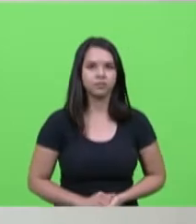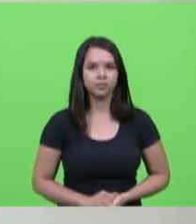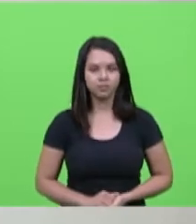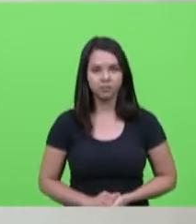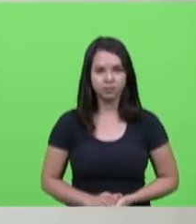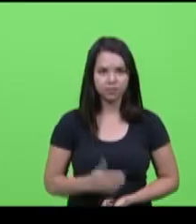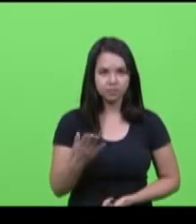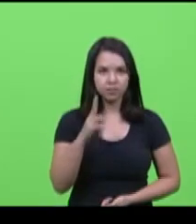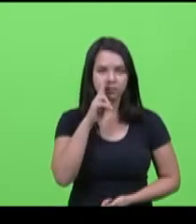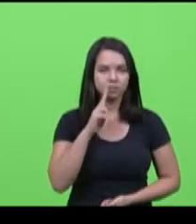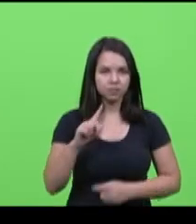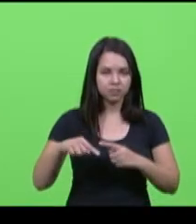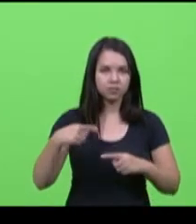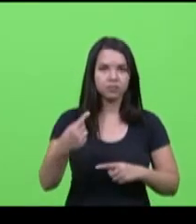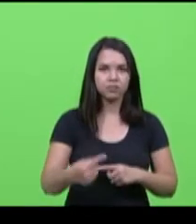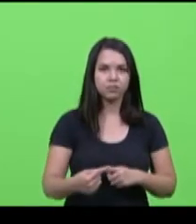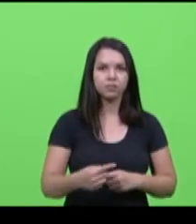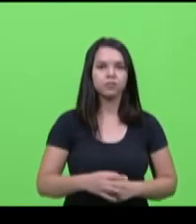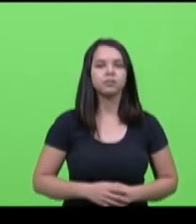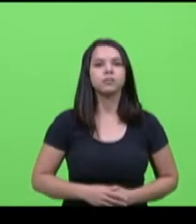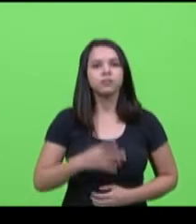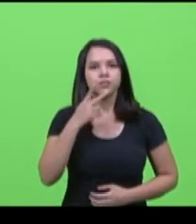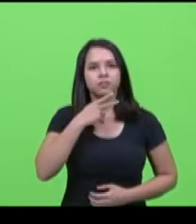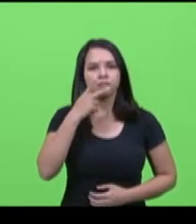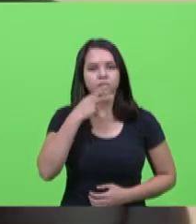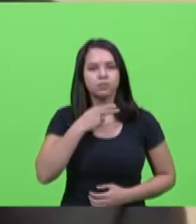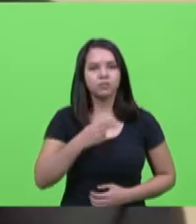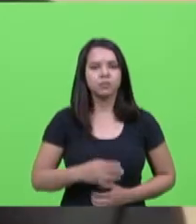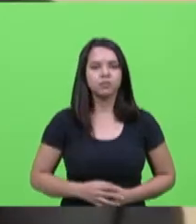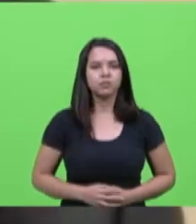Nats. Eu só queria...